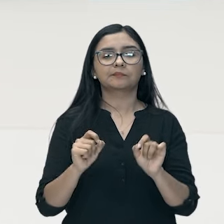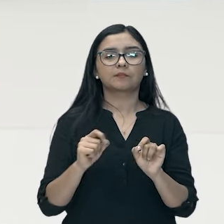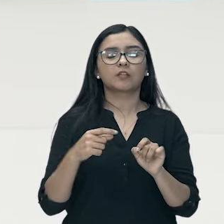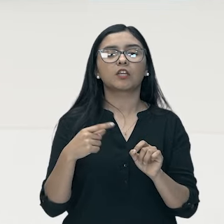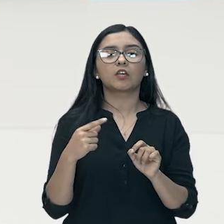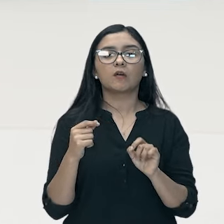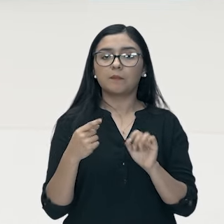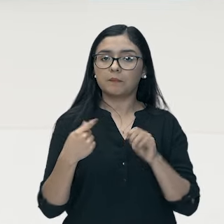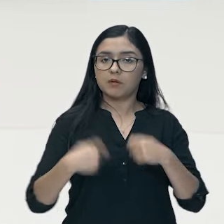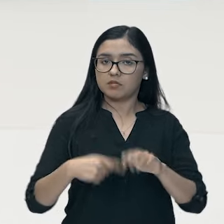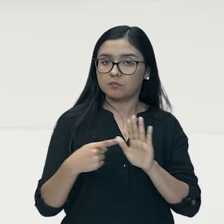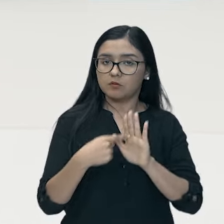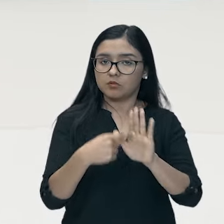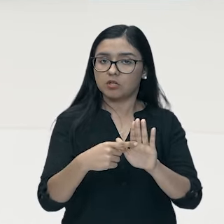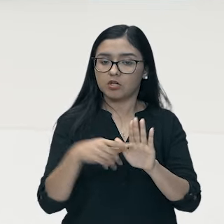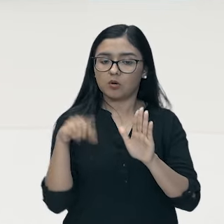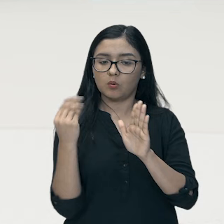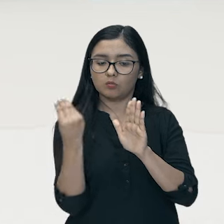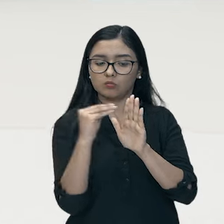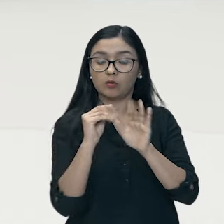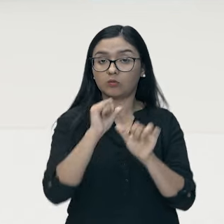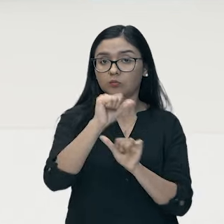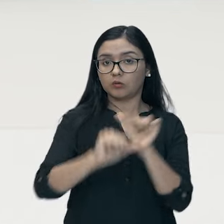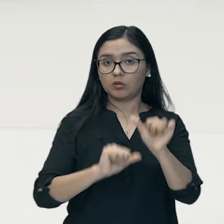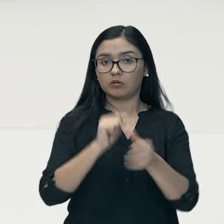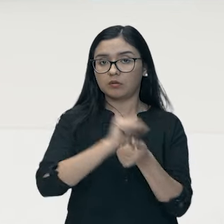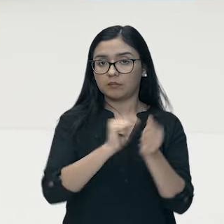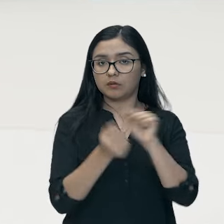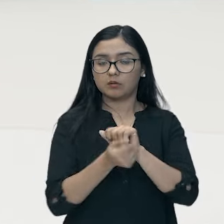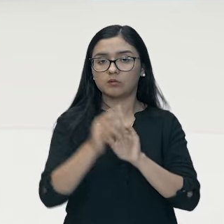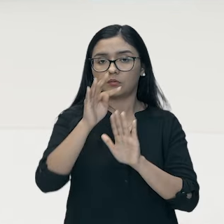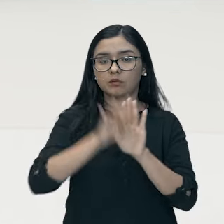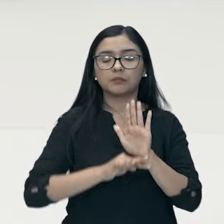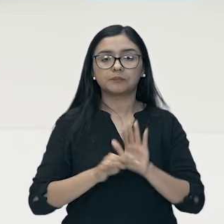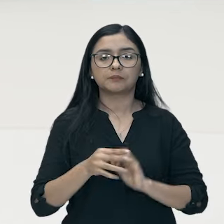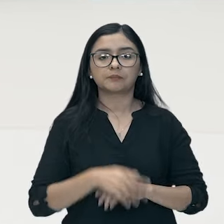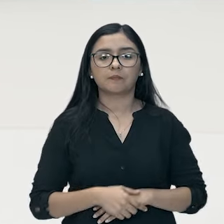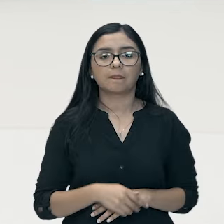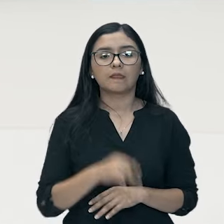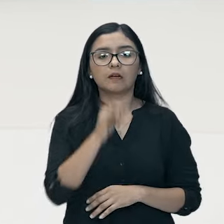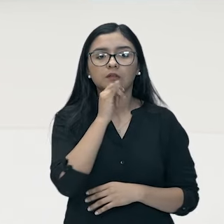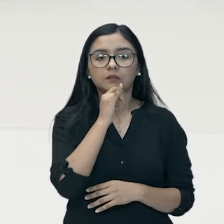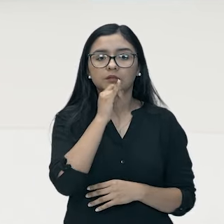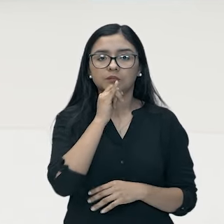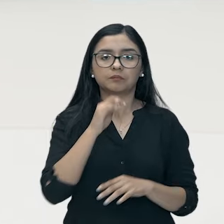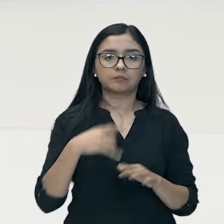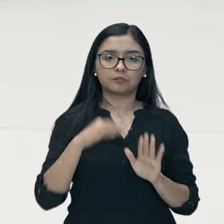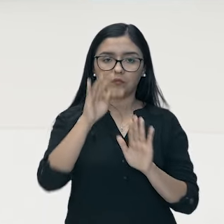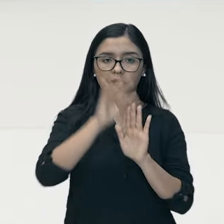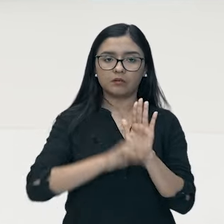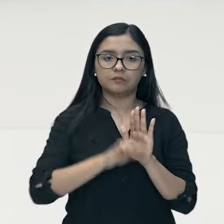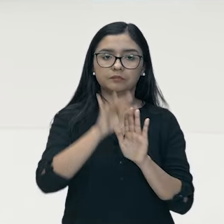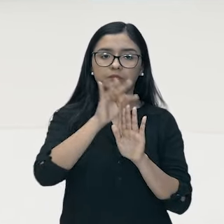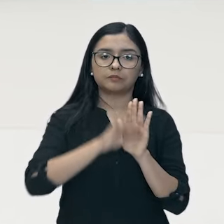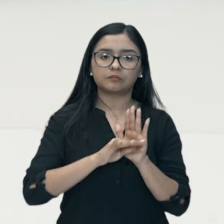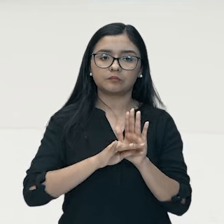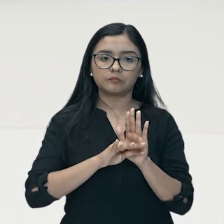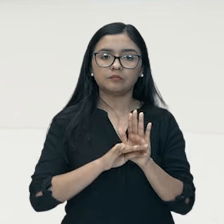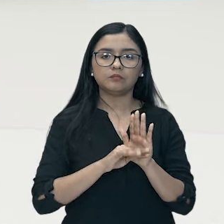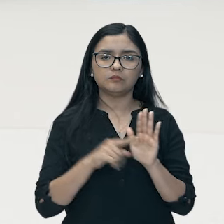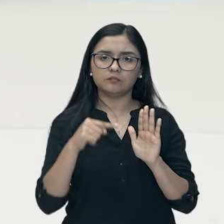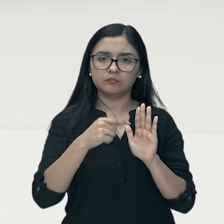acréscimo que eu estou modificando o texto Então quando eu pego repetindo um texto e aí eu digo